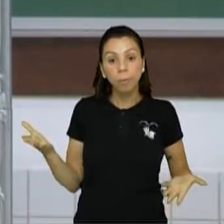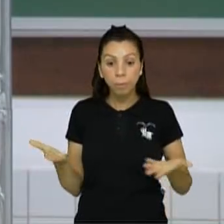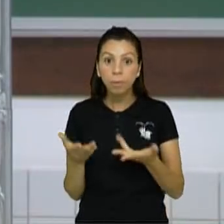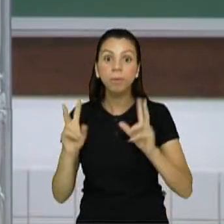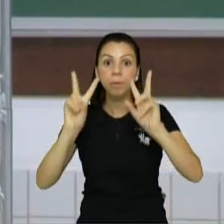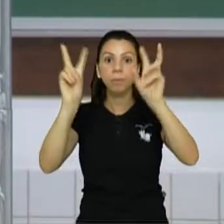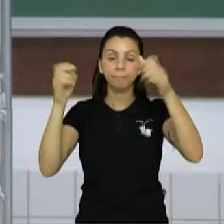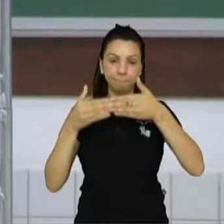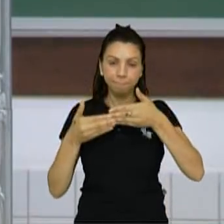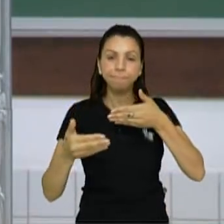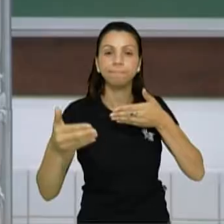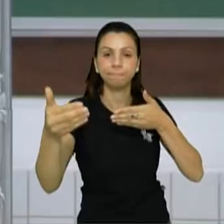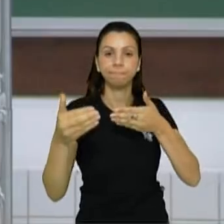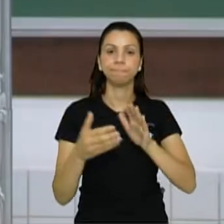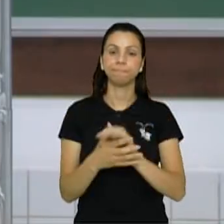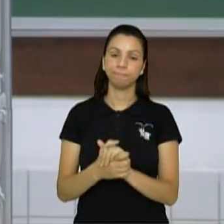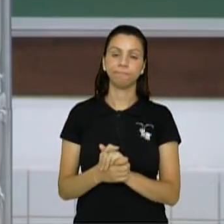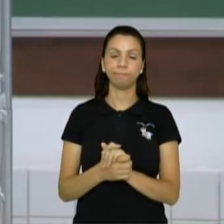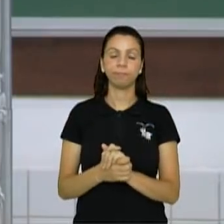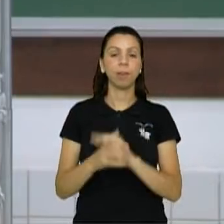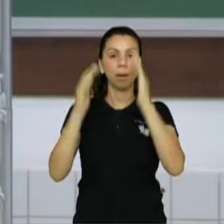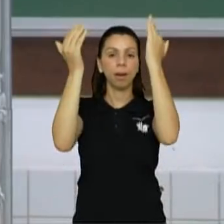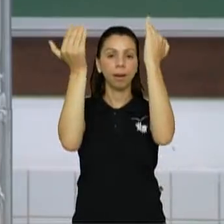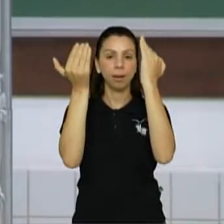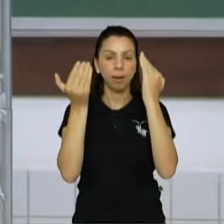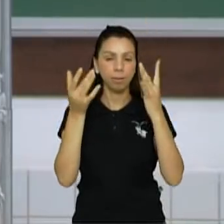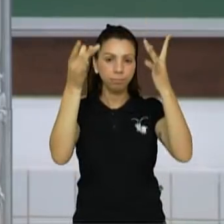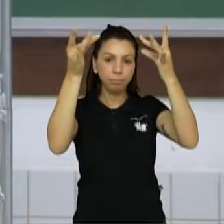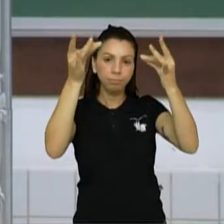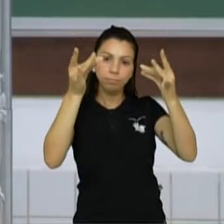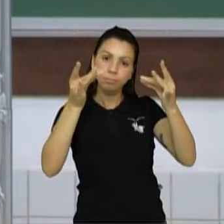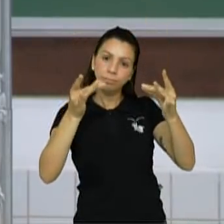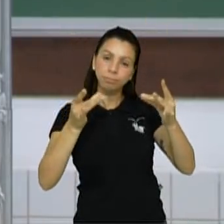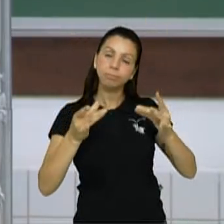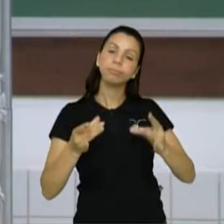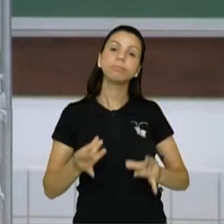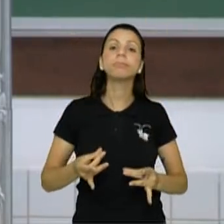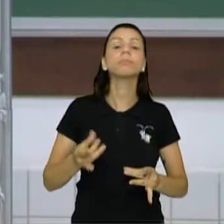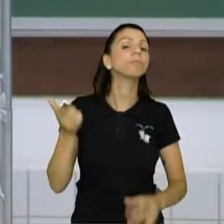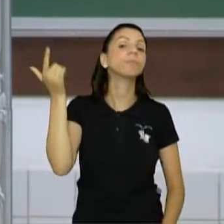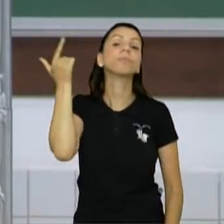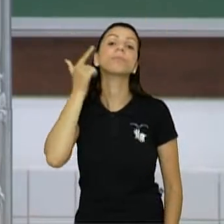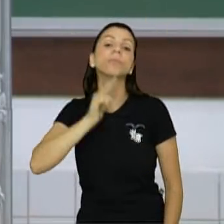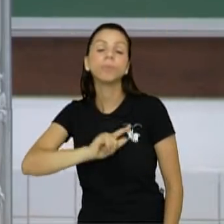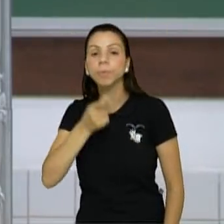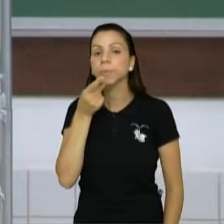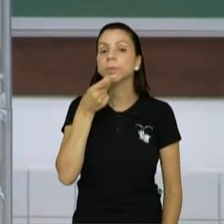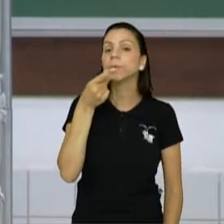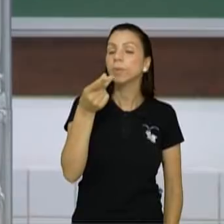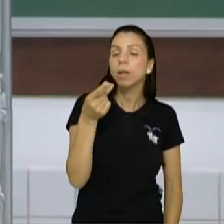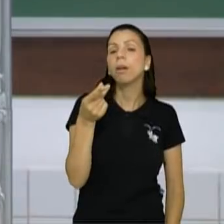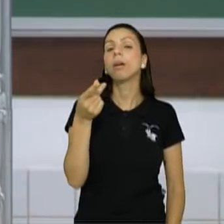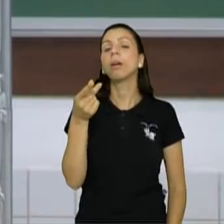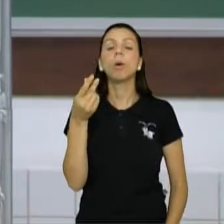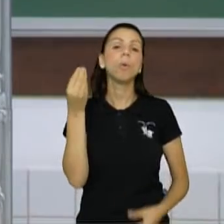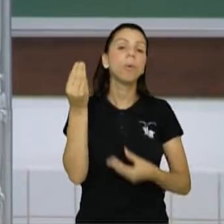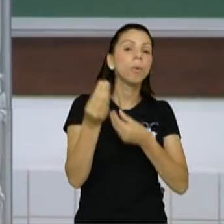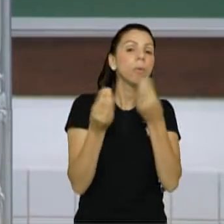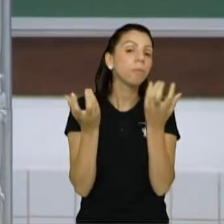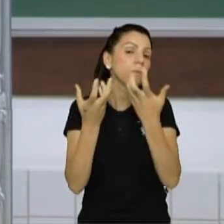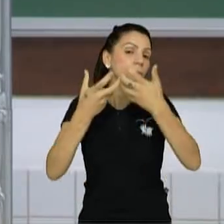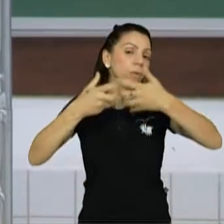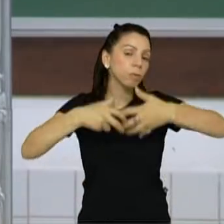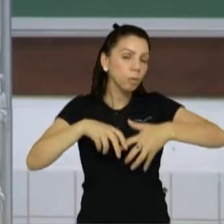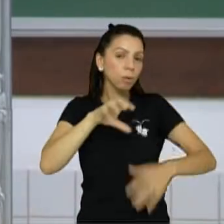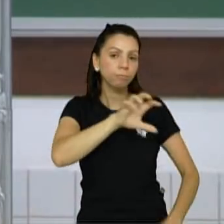nas próximas aulas. Depois a gente vai analisar eles com mais detalhes e a gente vai conseguir falar com mais propriedade sobre esses